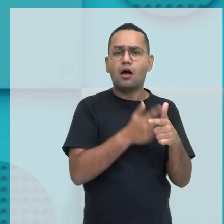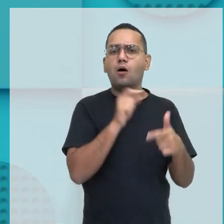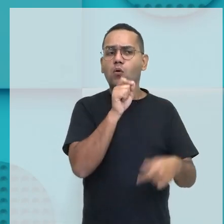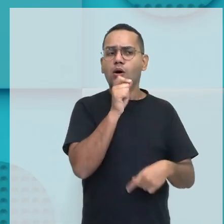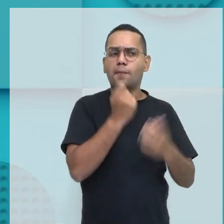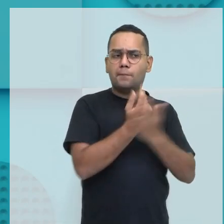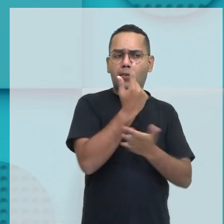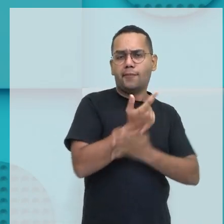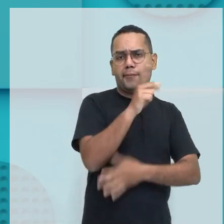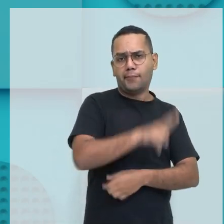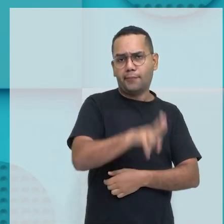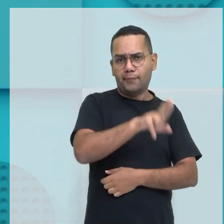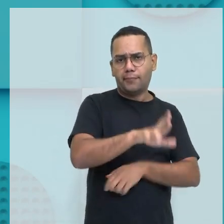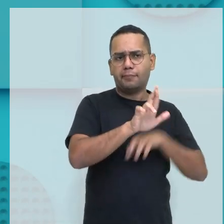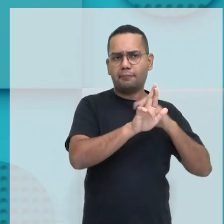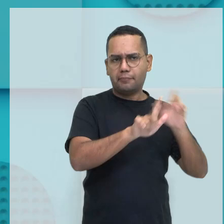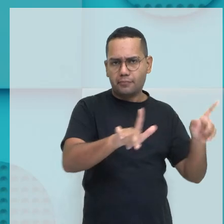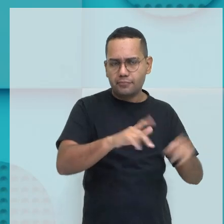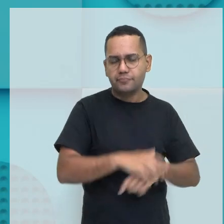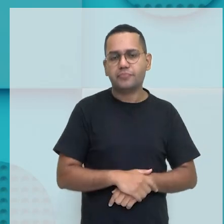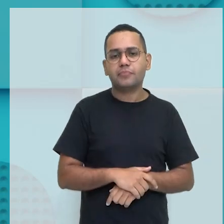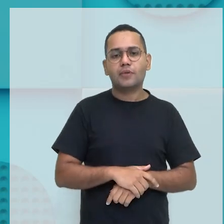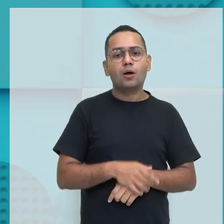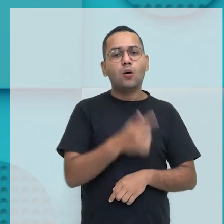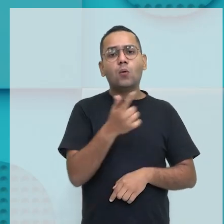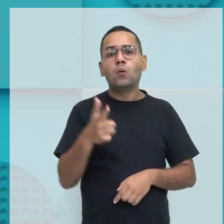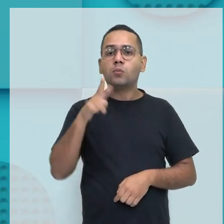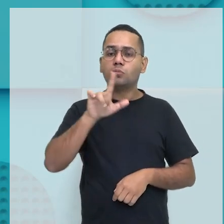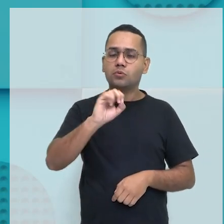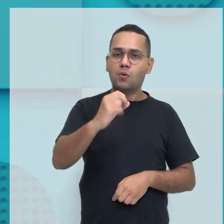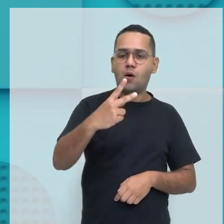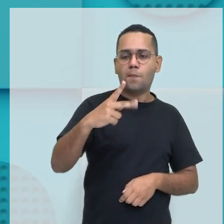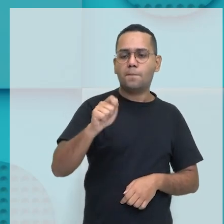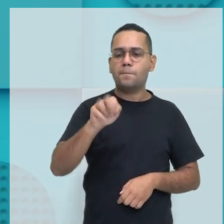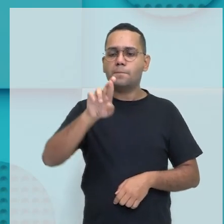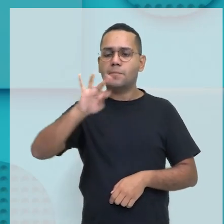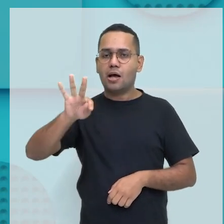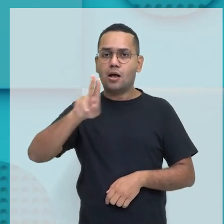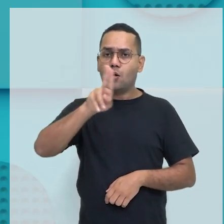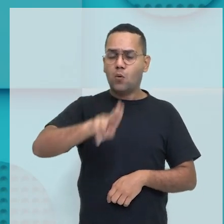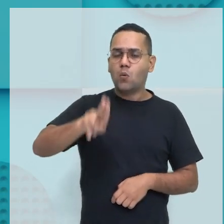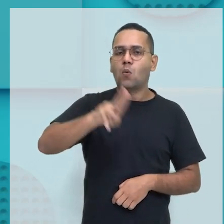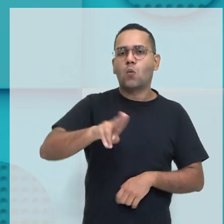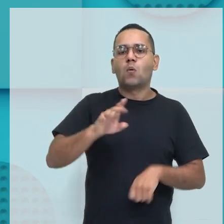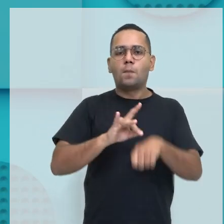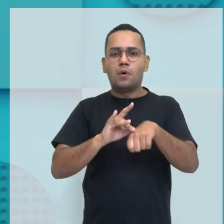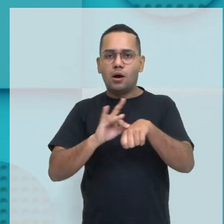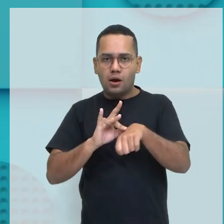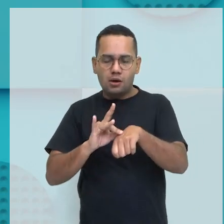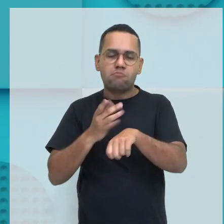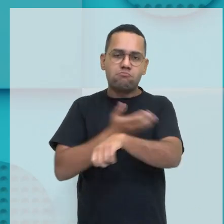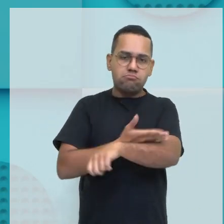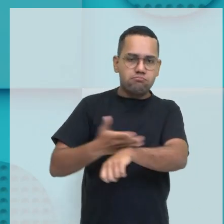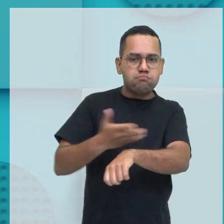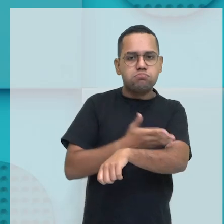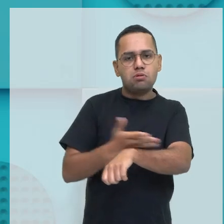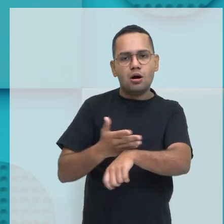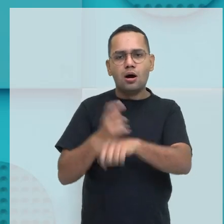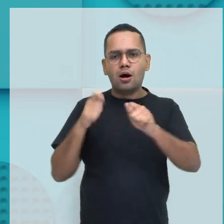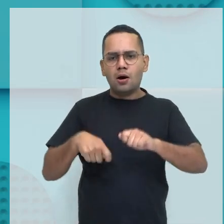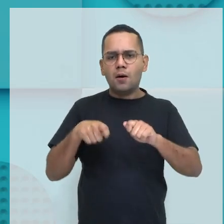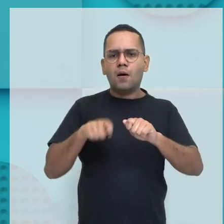Aí vem o op art, que traz aquela simetria do preto e branco, que as imagens às vezes parece que estão